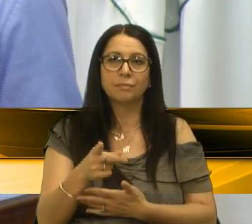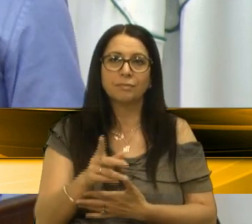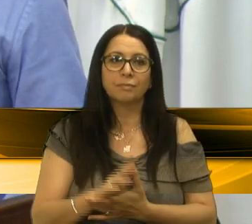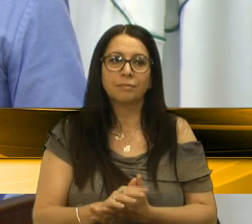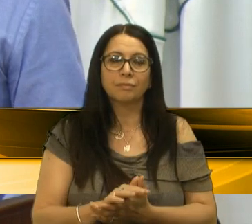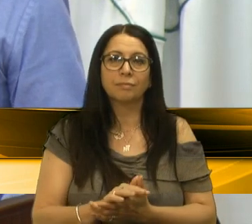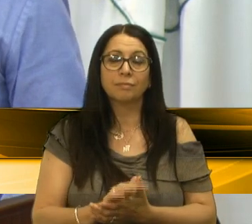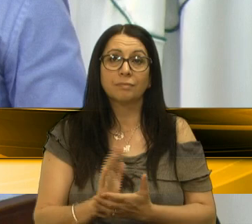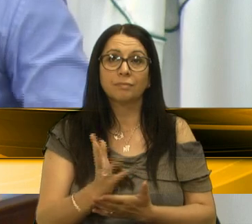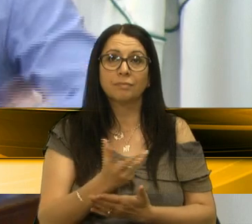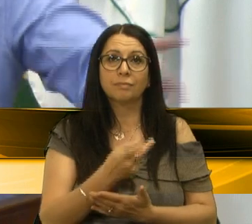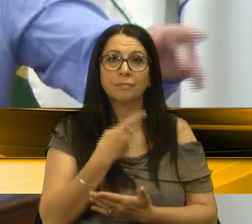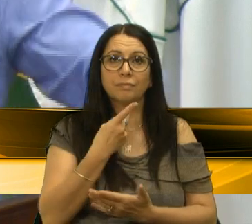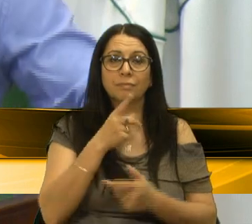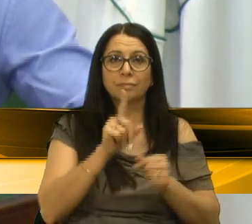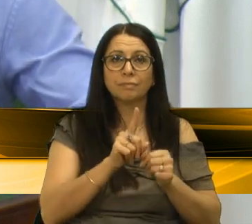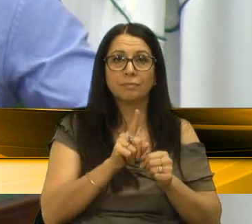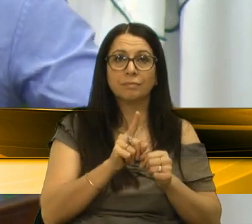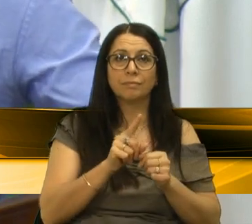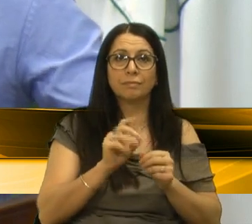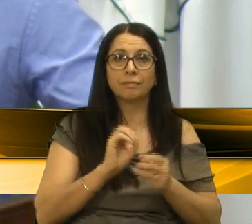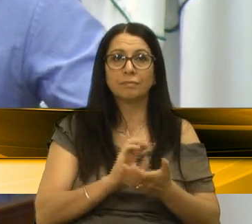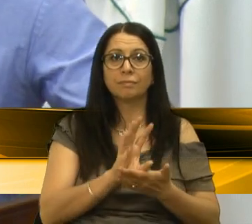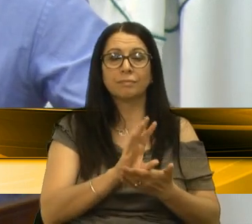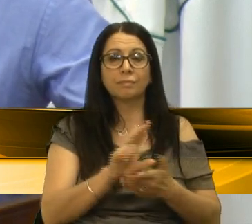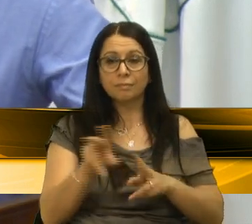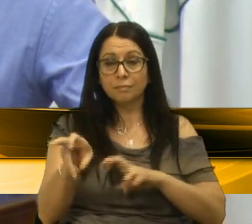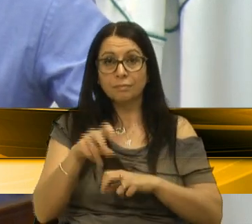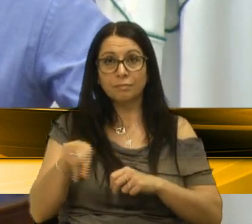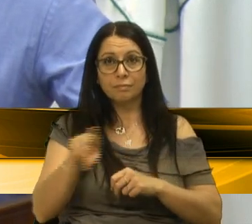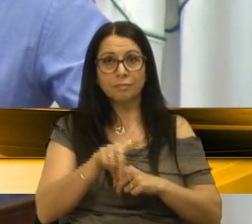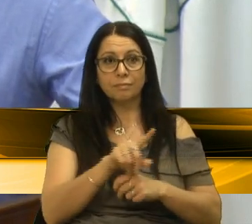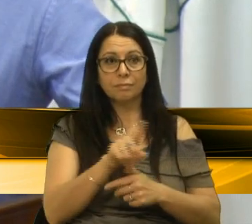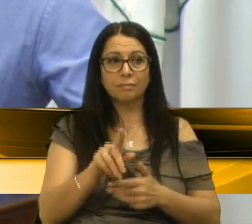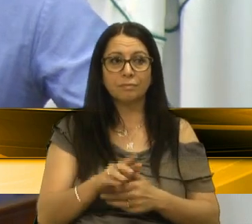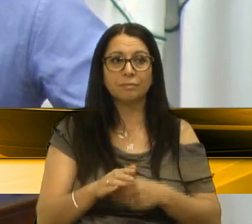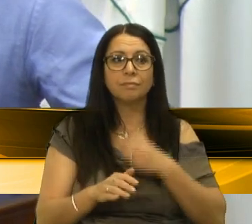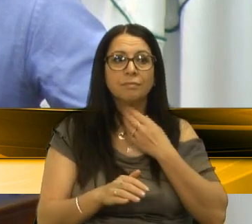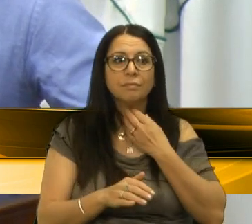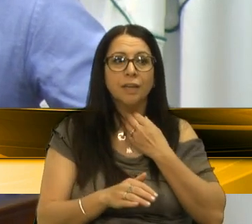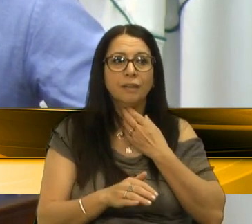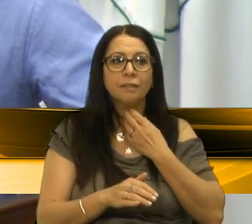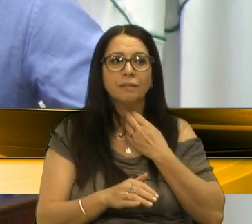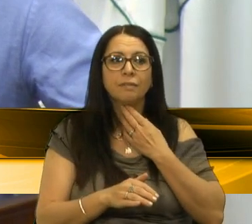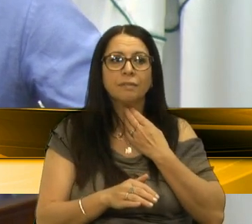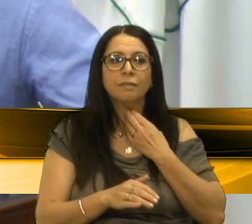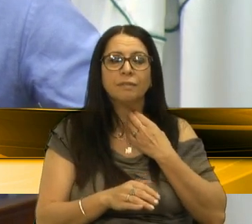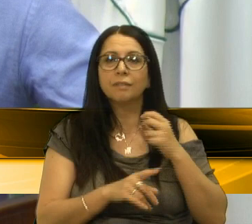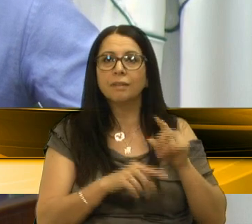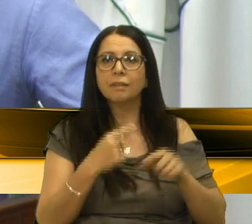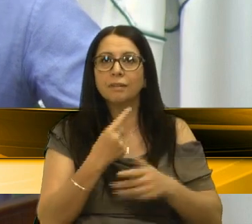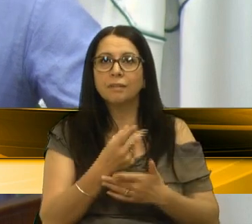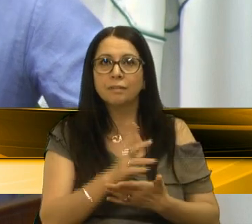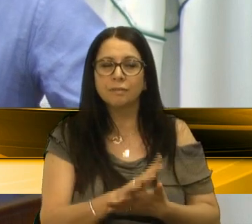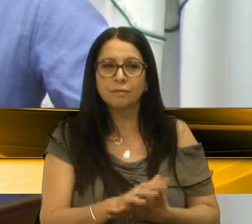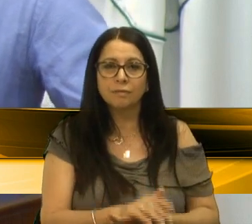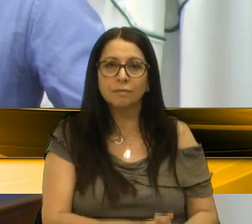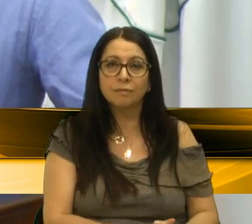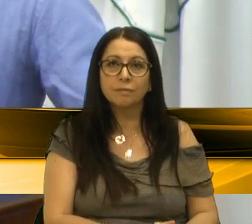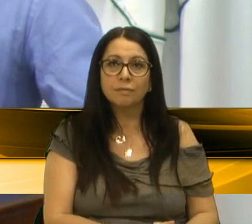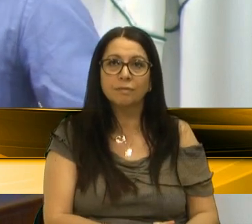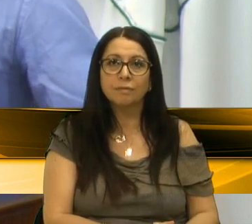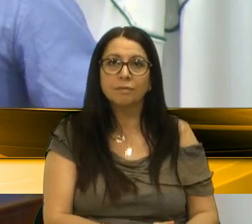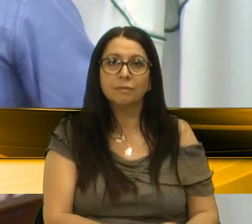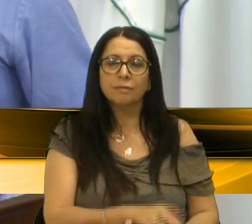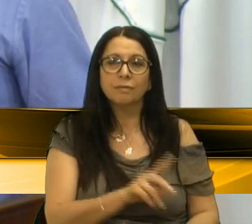estaríamos todos contemplados. Eu recebi mensagem de agricultores, quando o senhor falava, dizendo que se sentiam representados pela